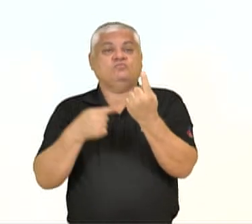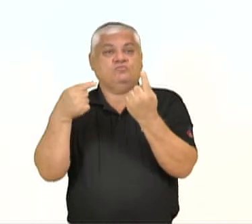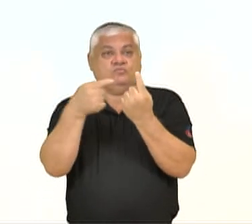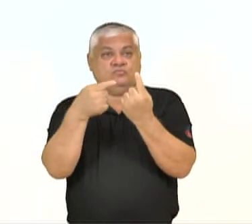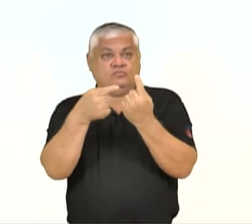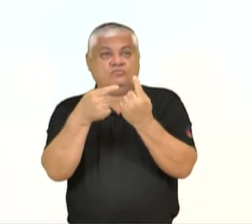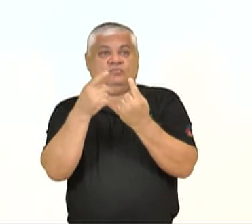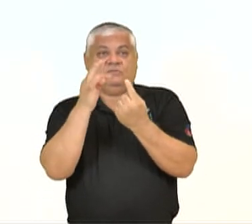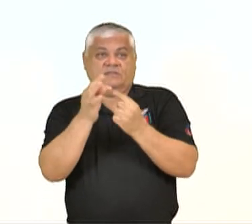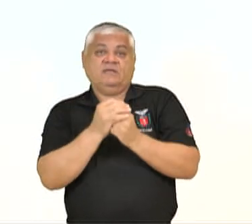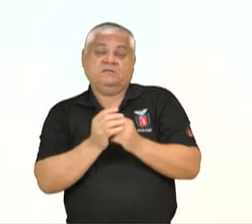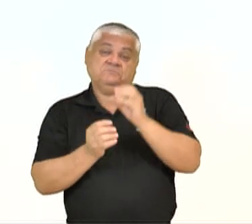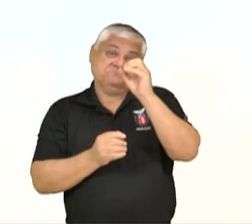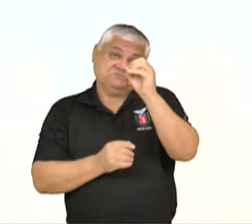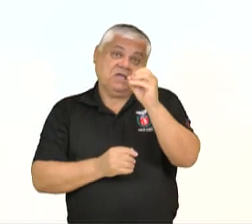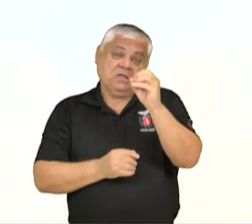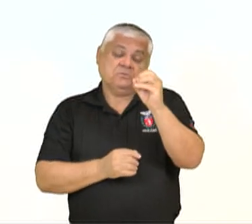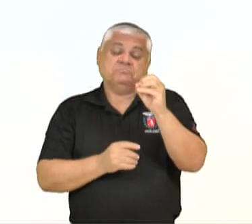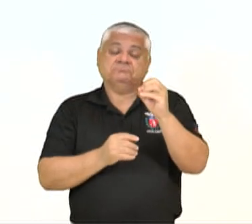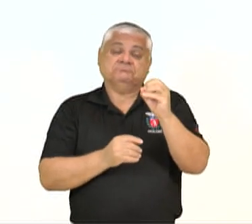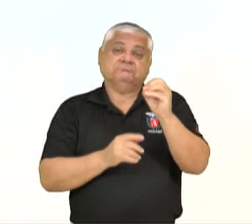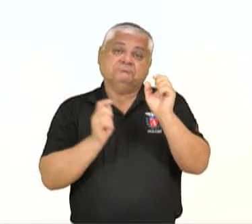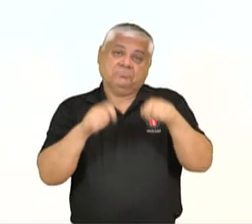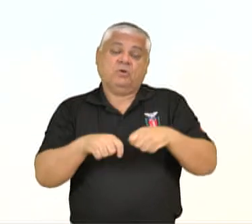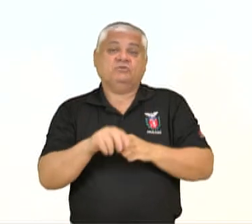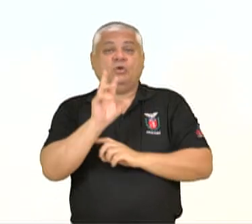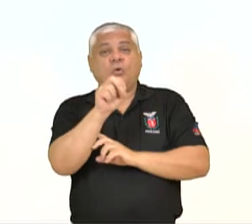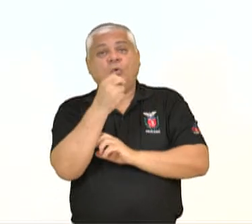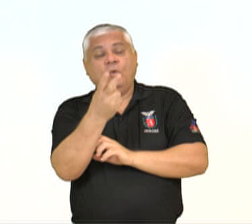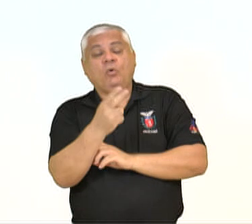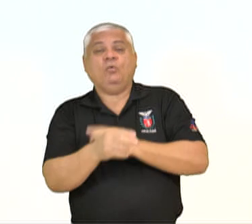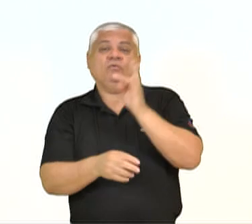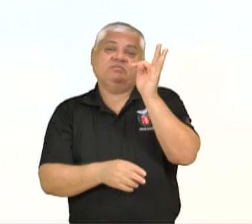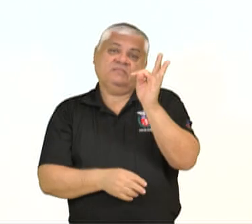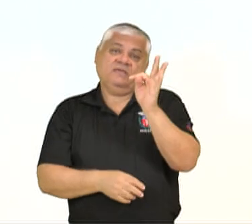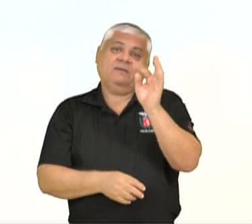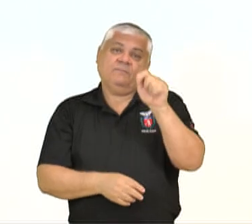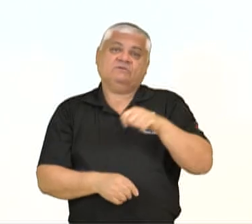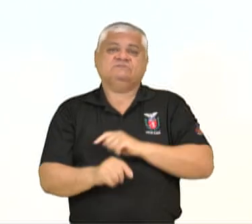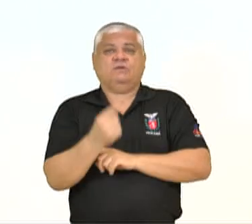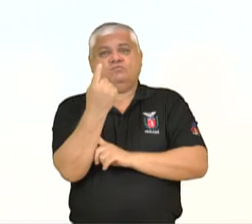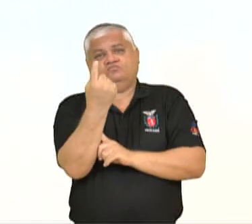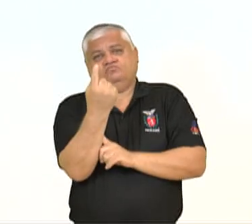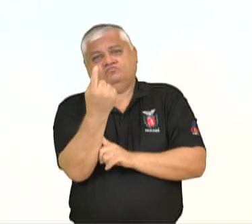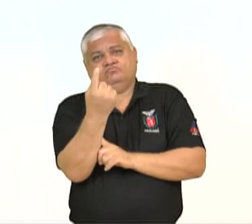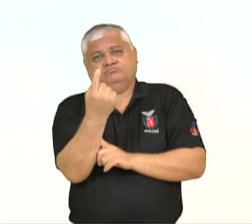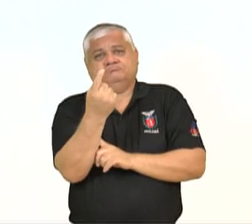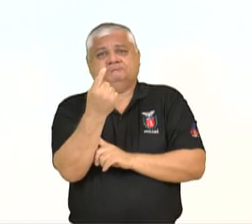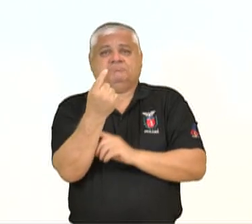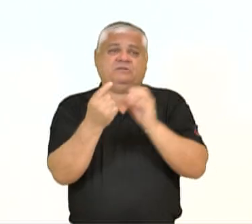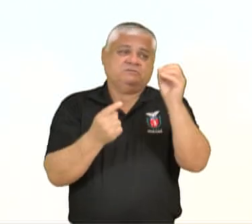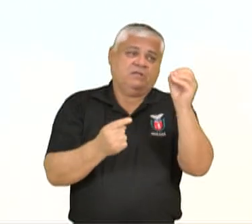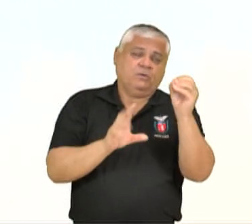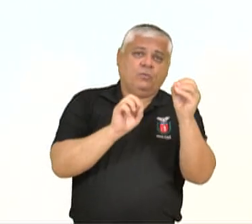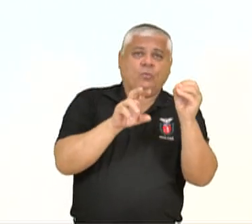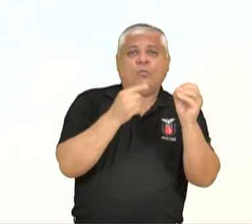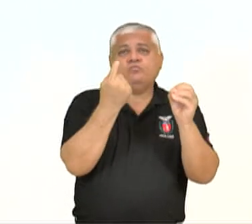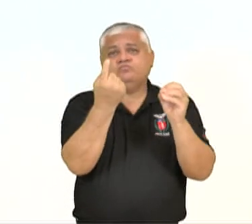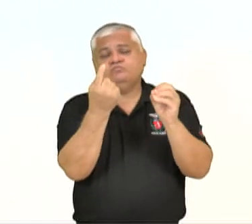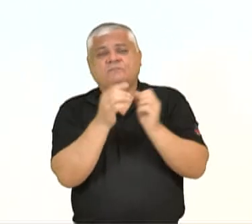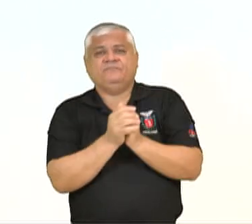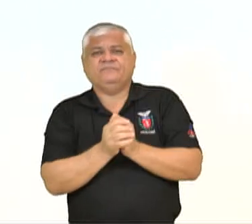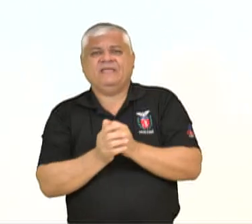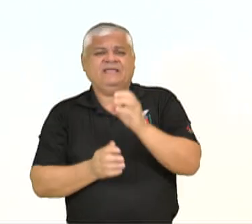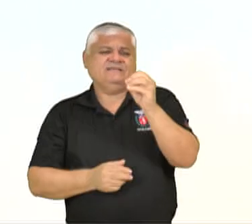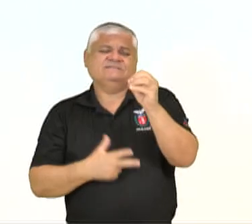pode ser zero, né? O tempo 0 segundos, ou o t pode ser 1 segundo. Por que não pode ser o zero? Porque se for o